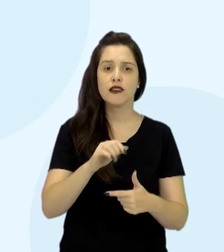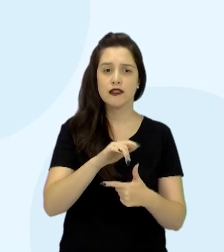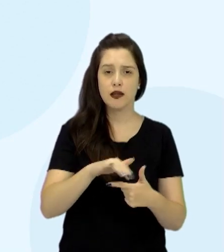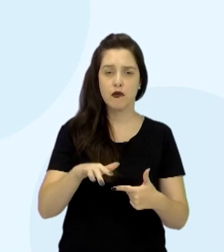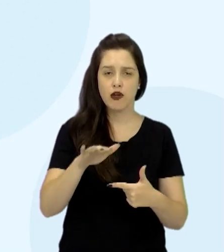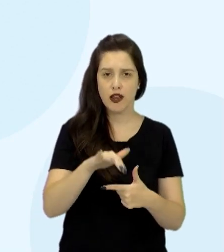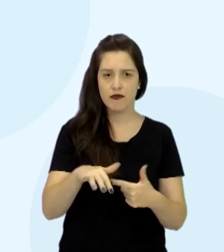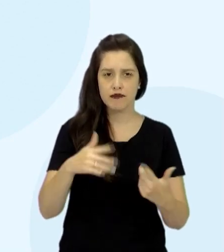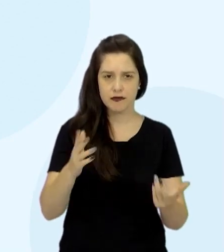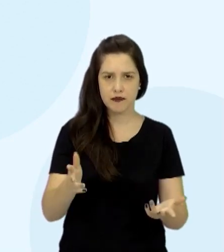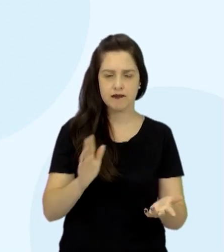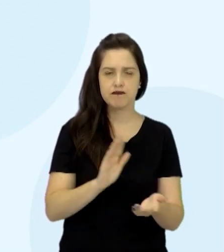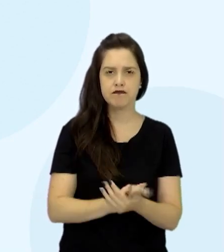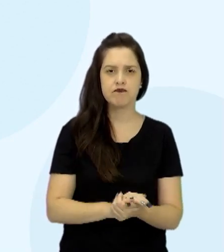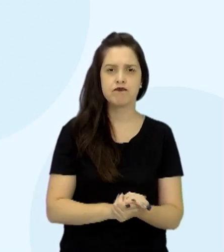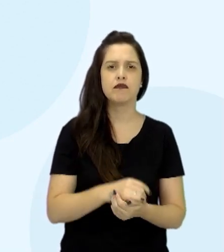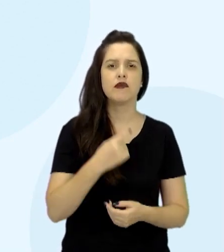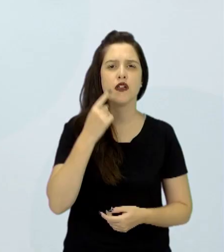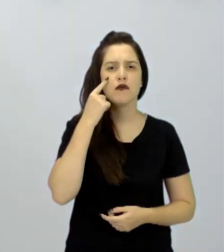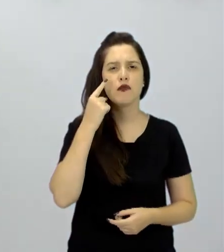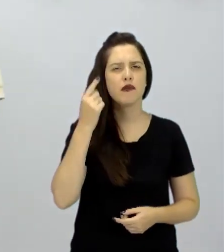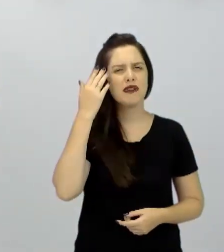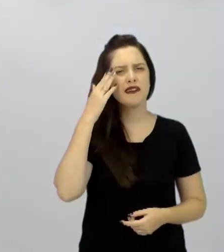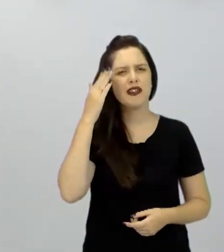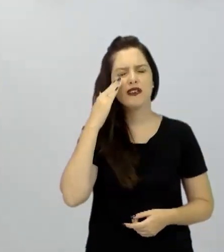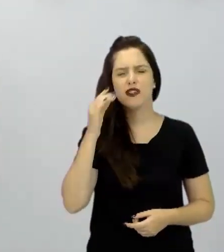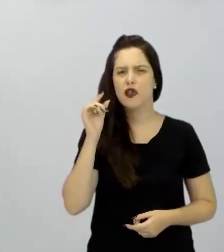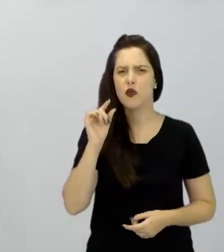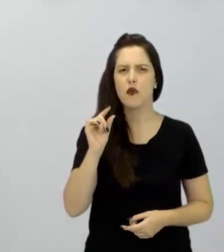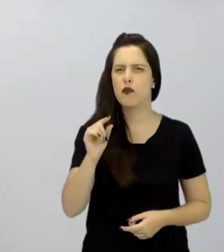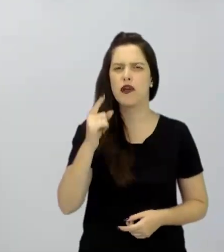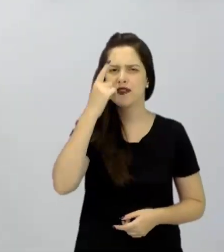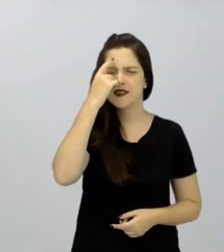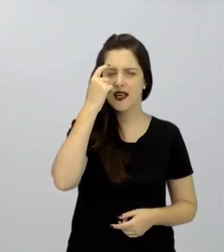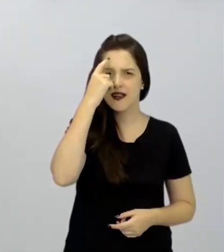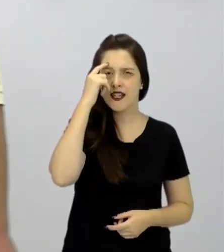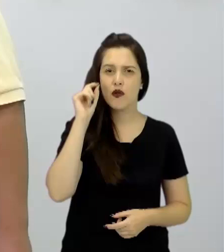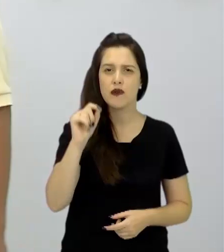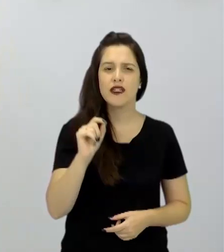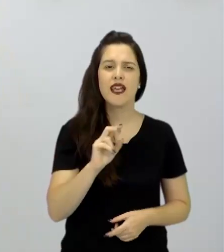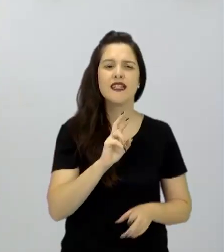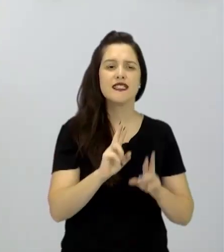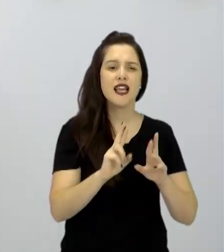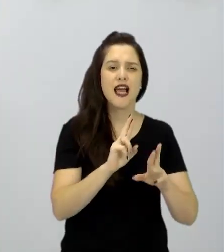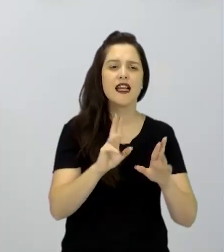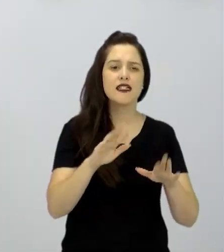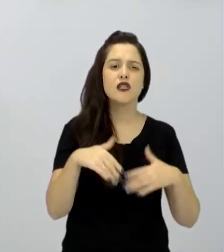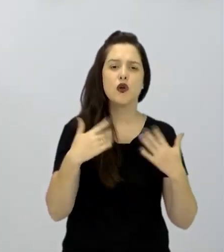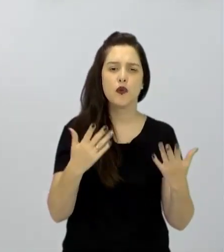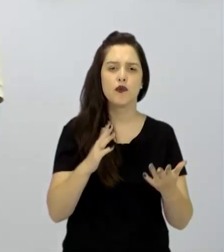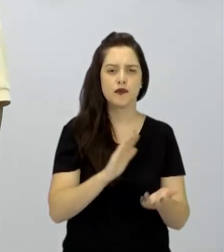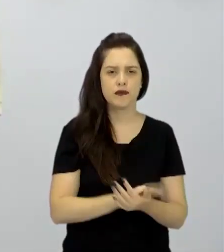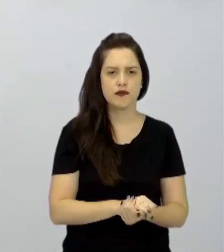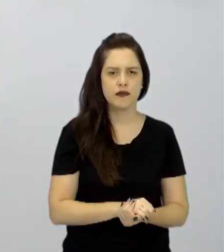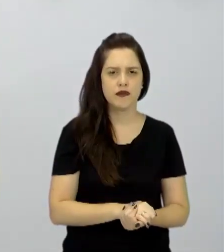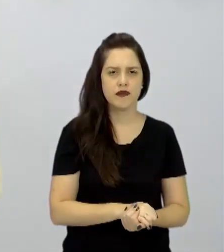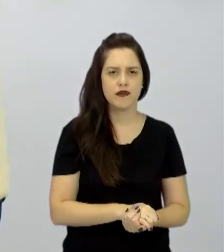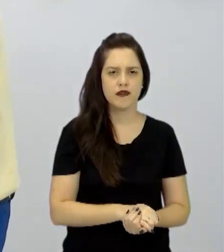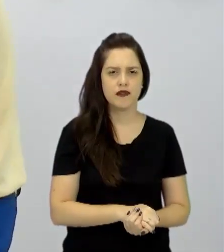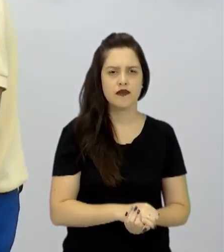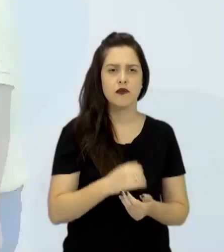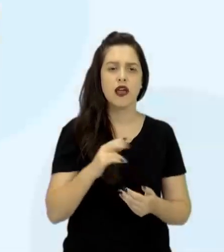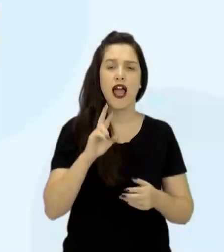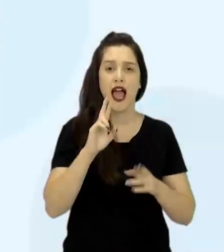Tá? Então, vamos entender um pouco essa ideia de razão entre duas grandezas. Tá?